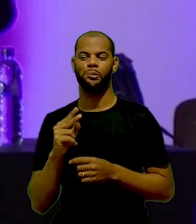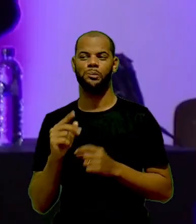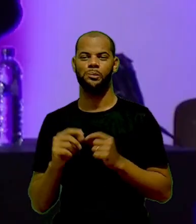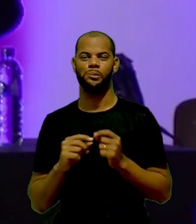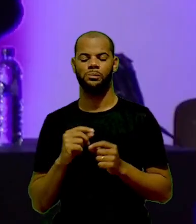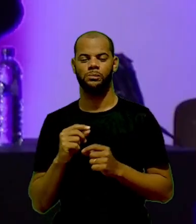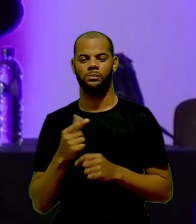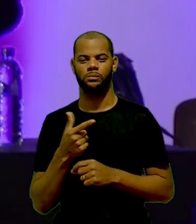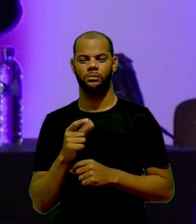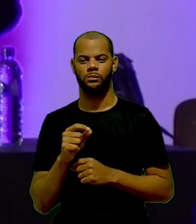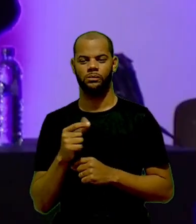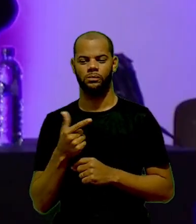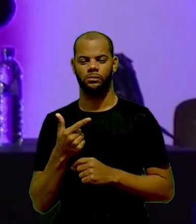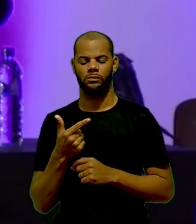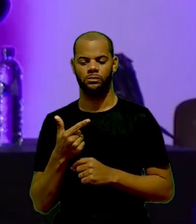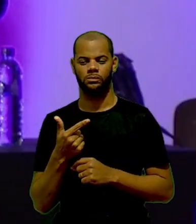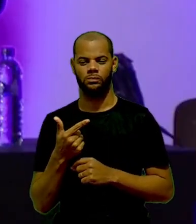em